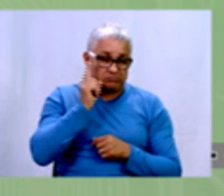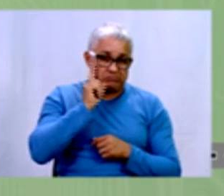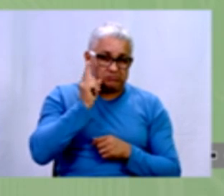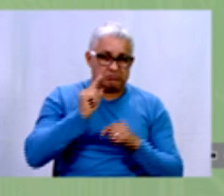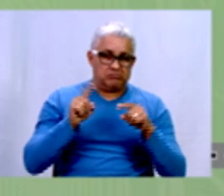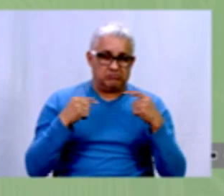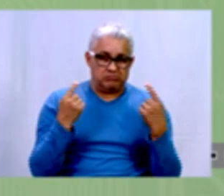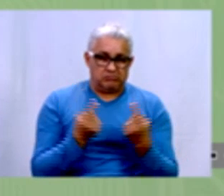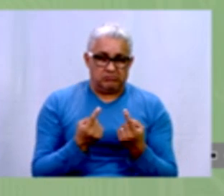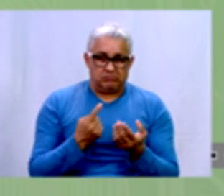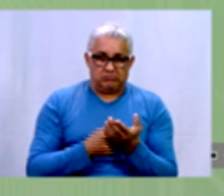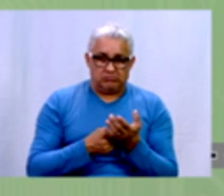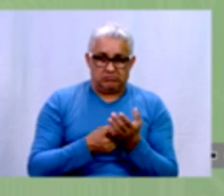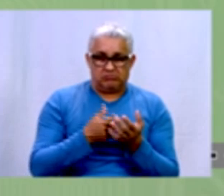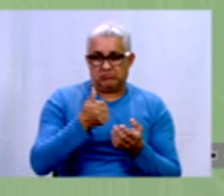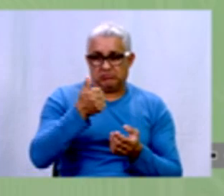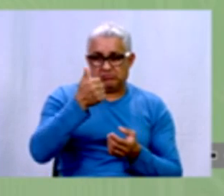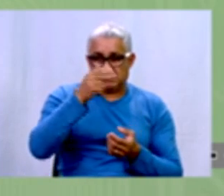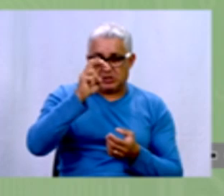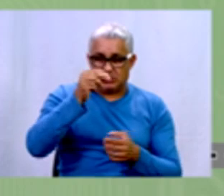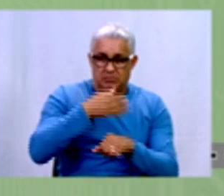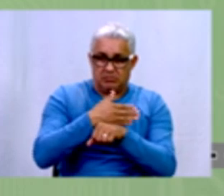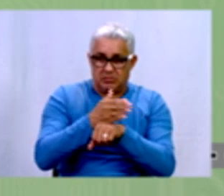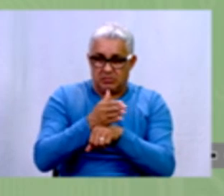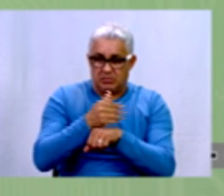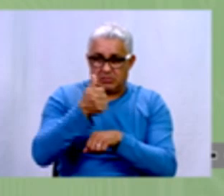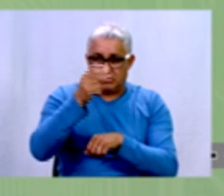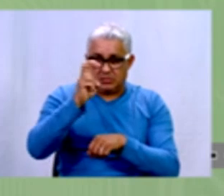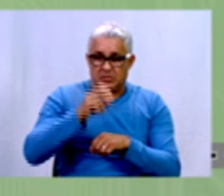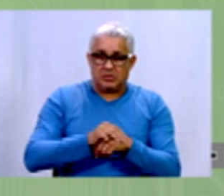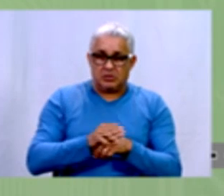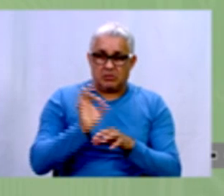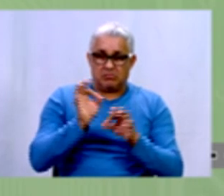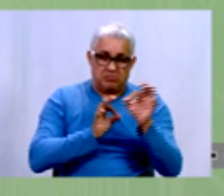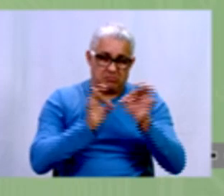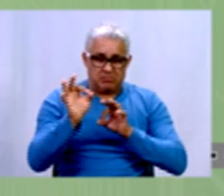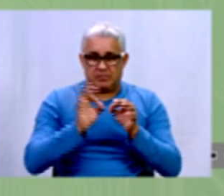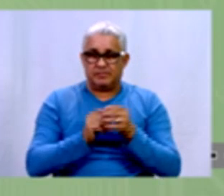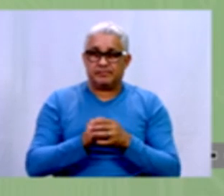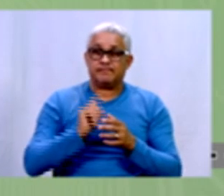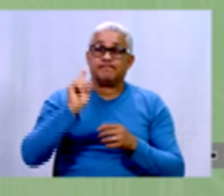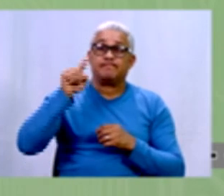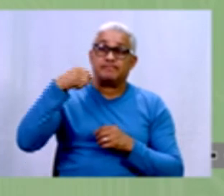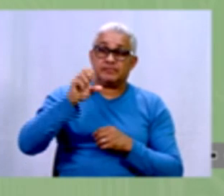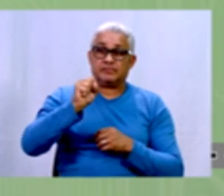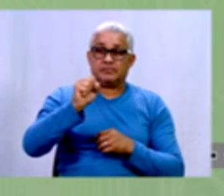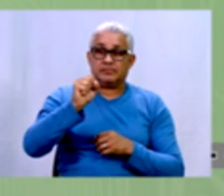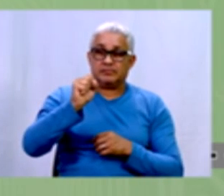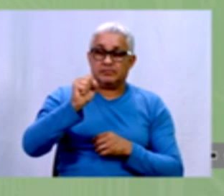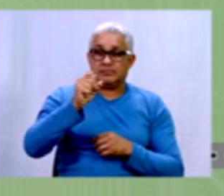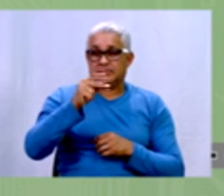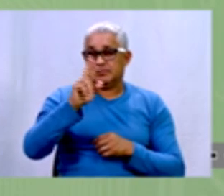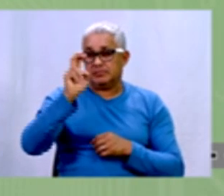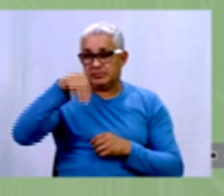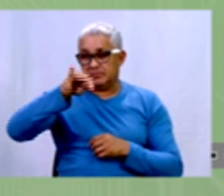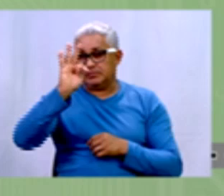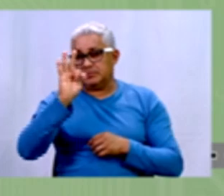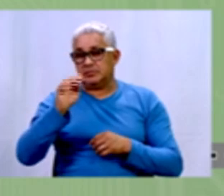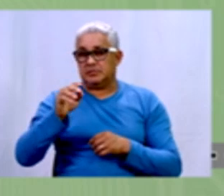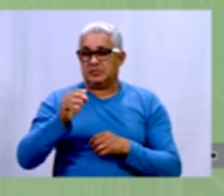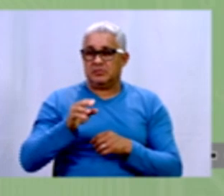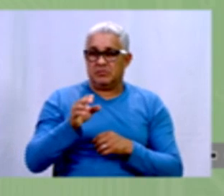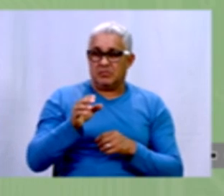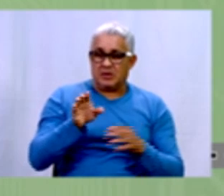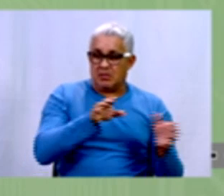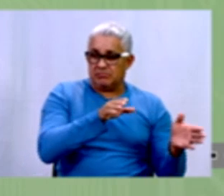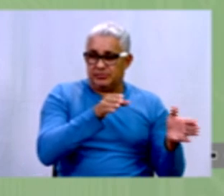uma reuniãozinha curta de 15 minutos só para um alinhamento. E aí, o sprint assim vai correndo